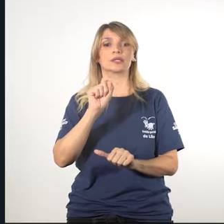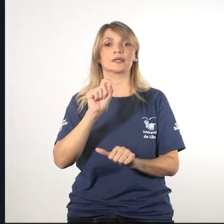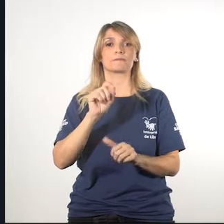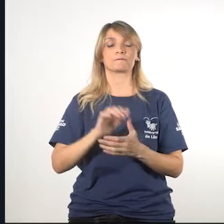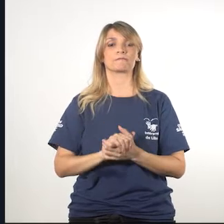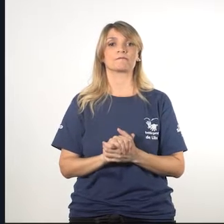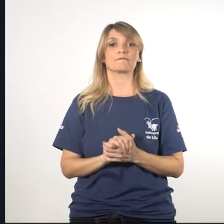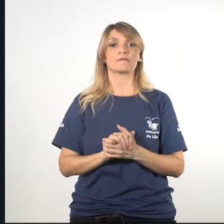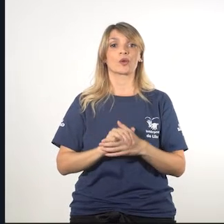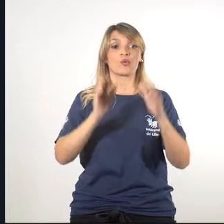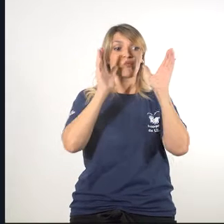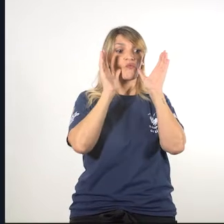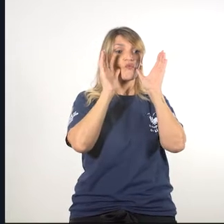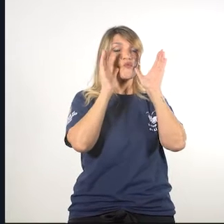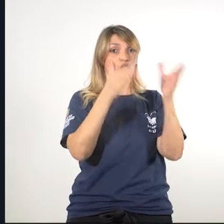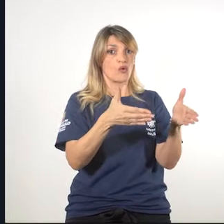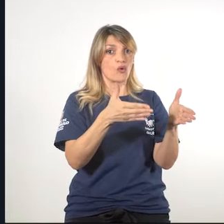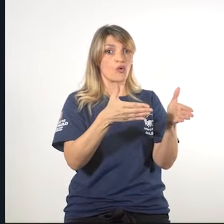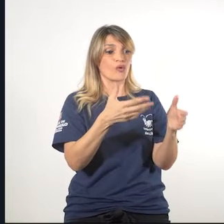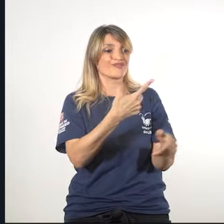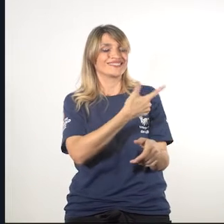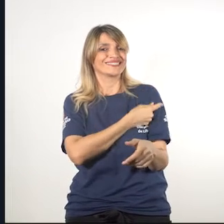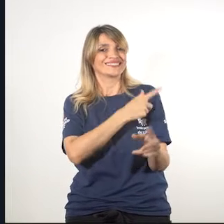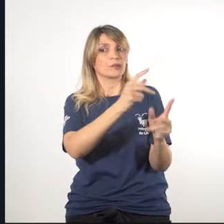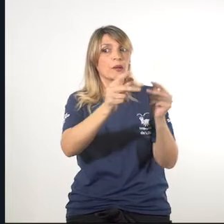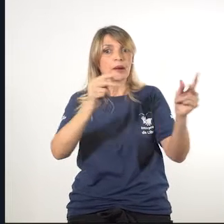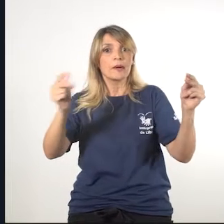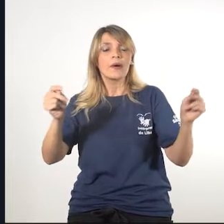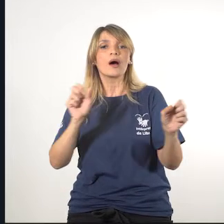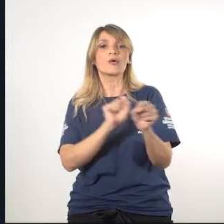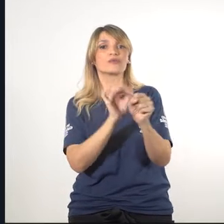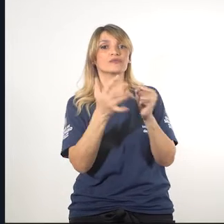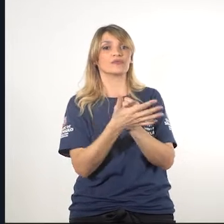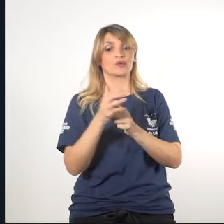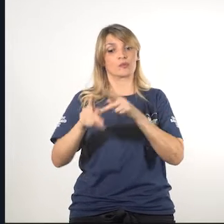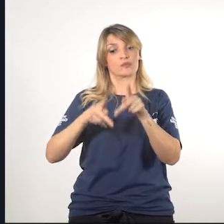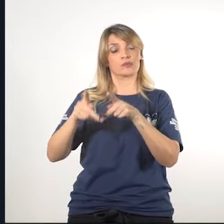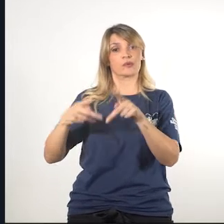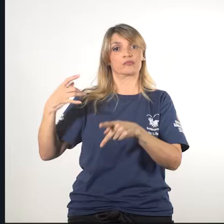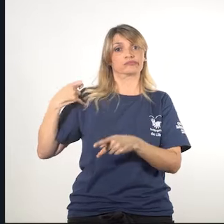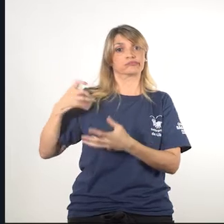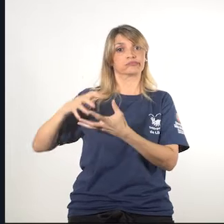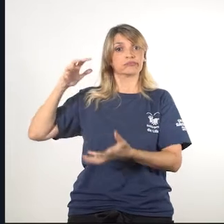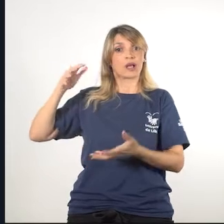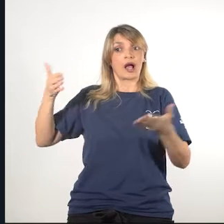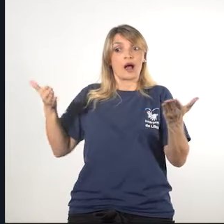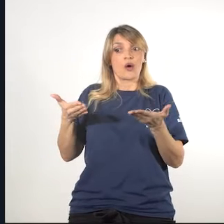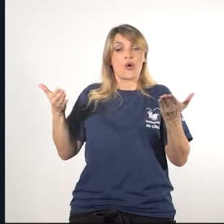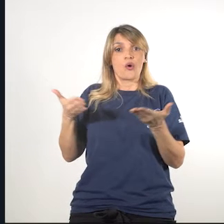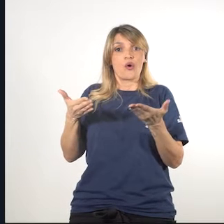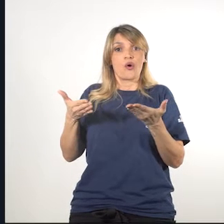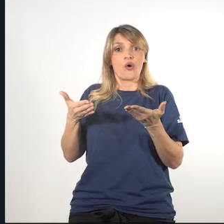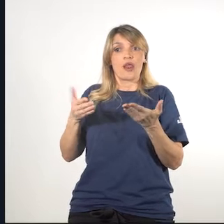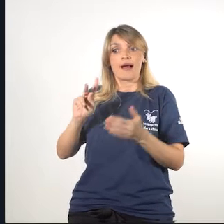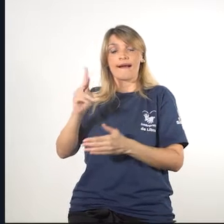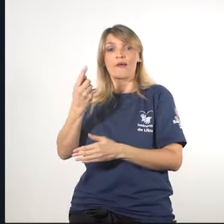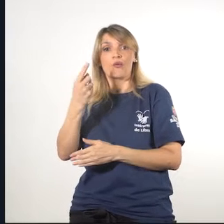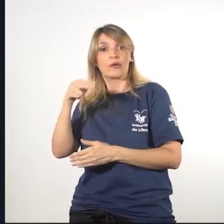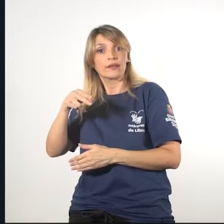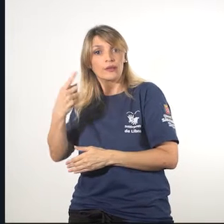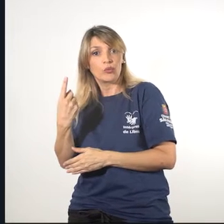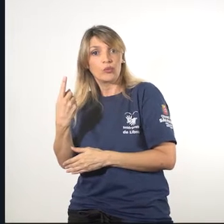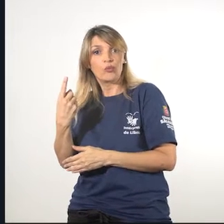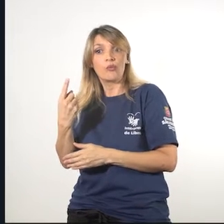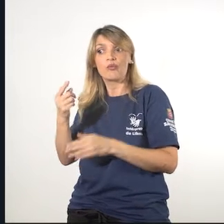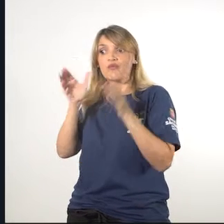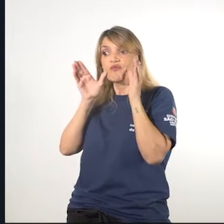estamos concentrando a vacinação Covid na população idosa, nós então vamos concentrar o influenza na